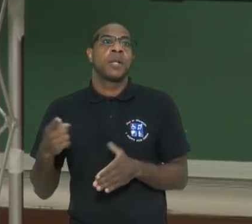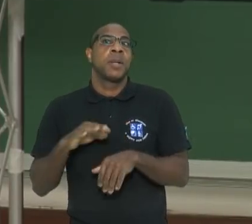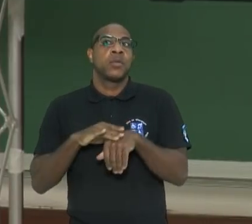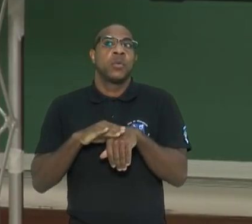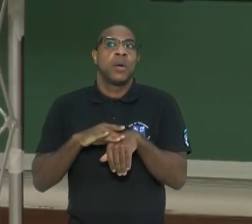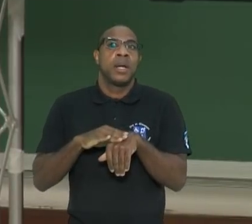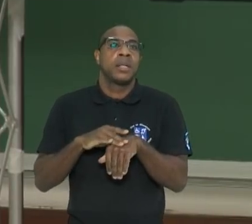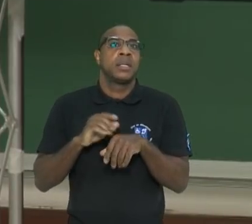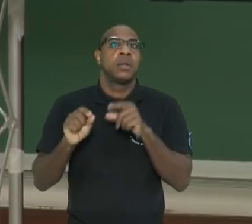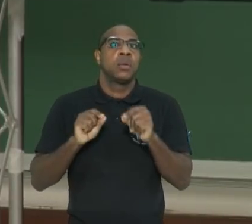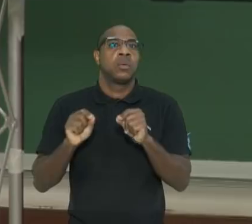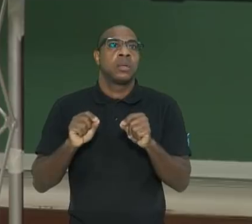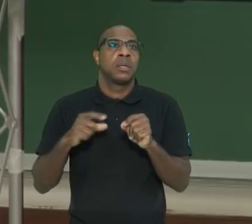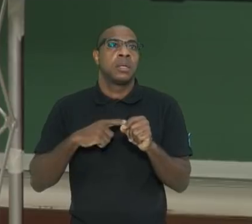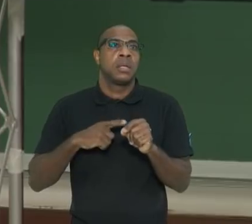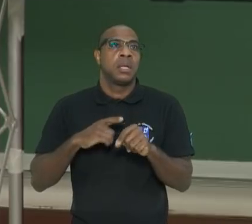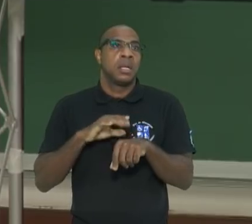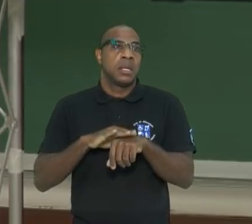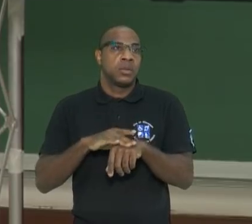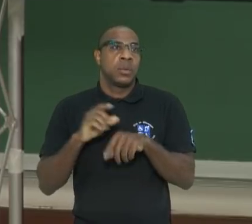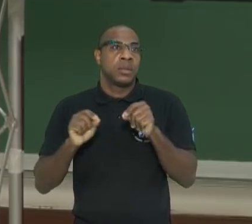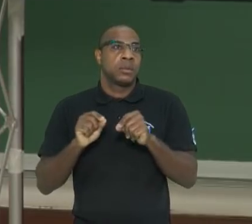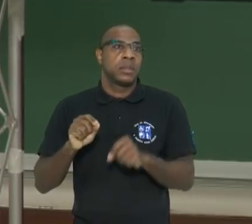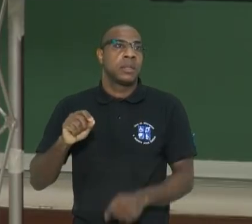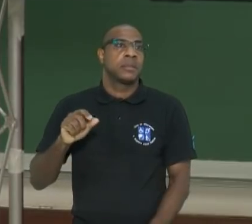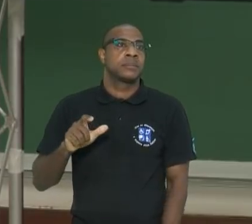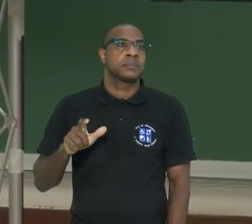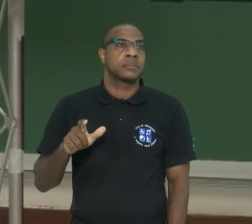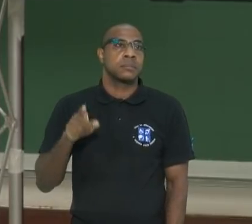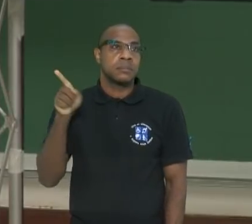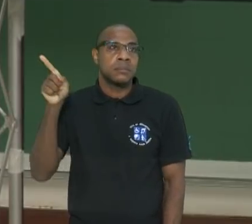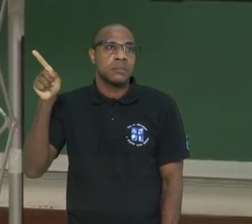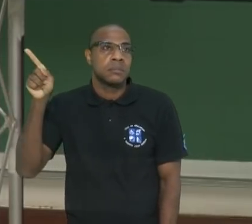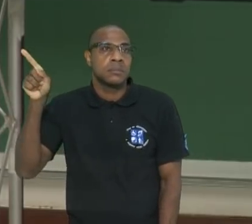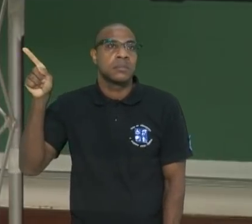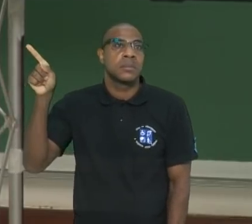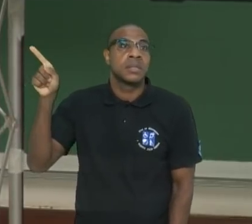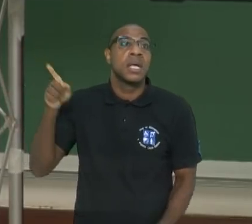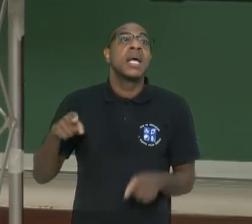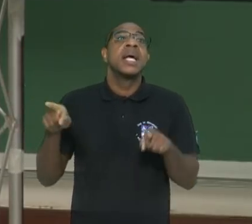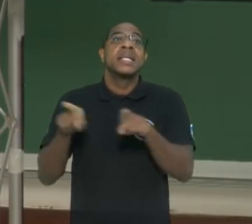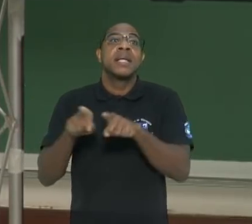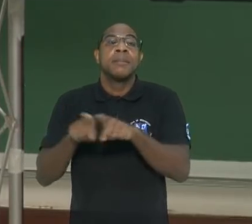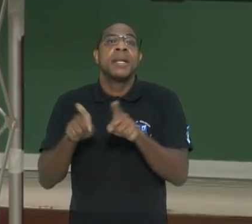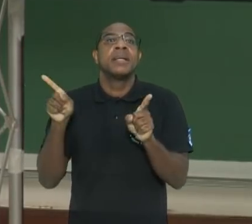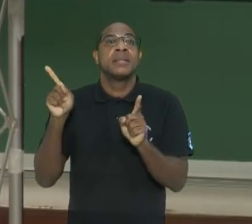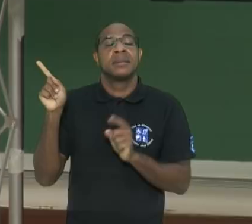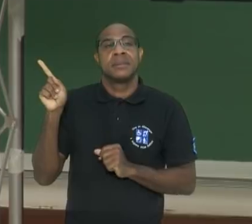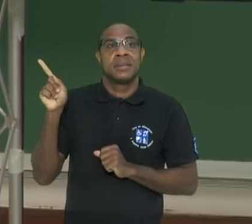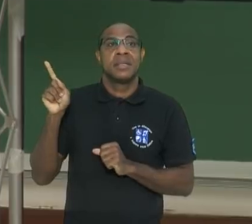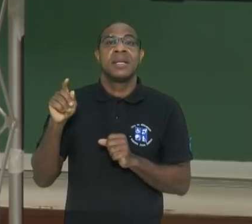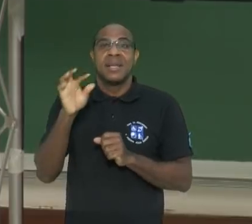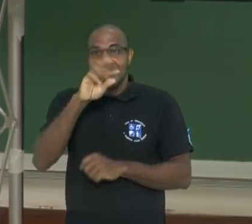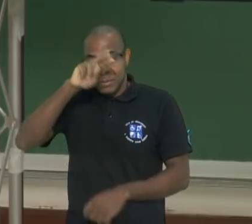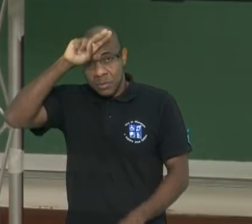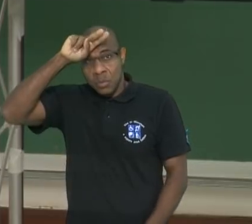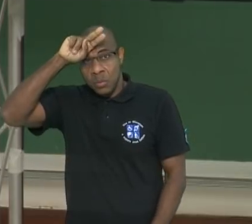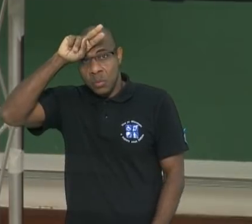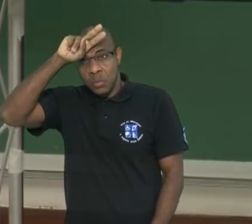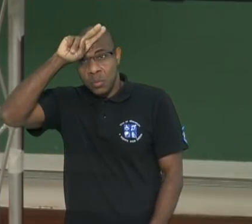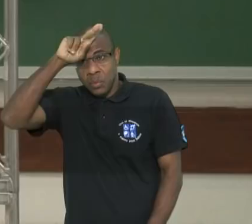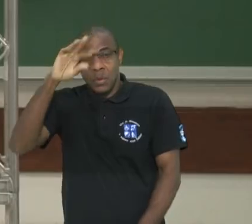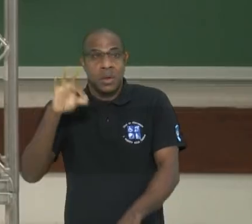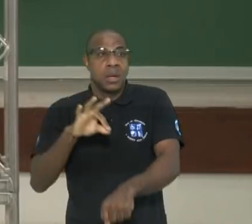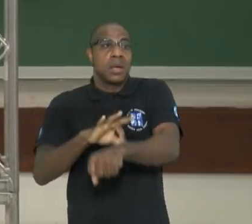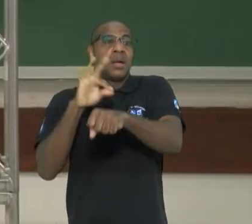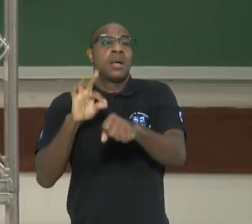chamada úlcera de Bauru em alguns locais. Ela também é transmitida por um mosquito. Agora, esse mosquito é do